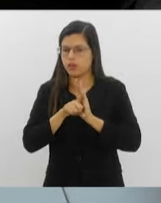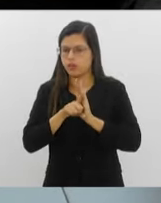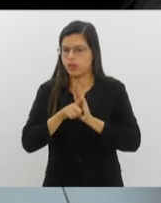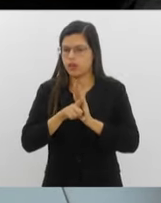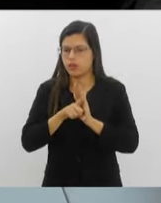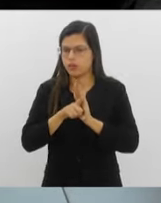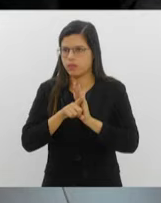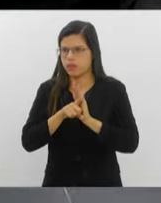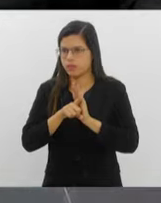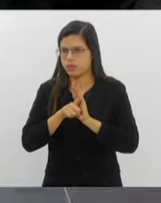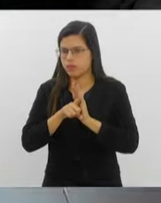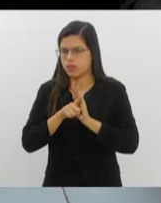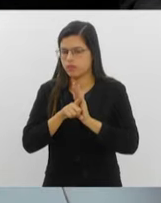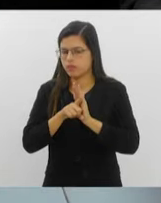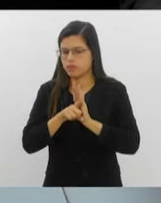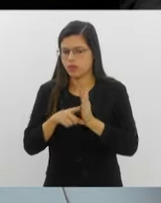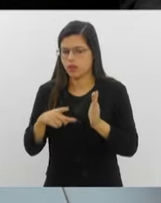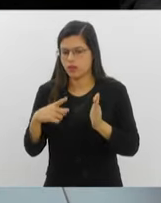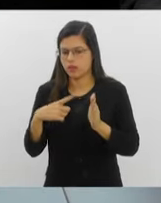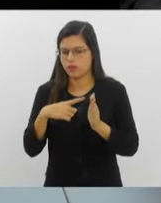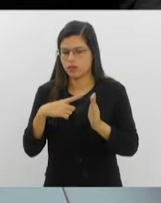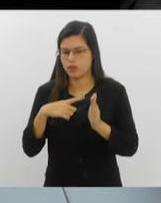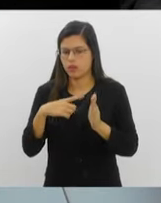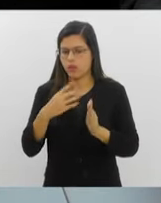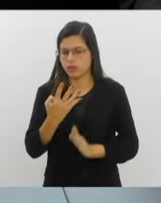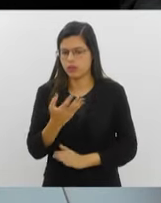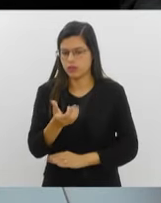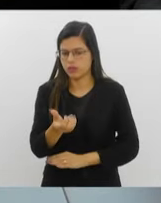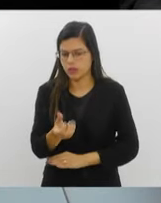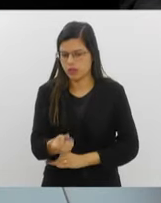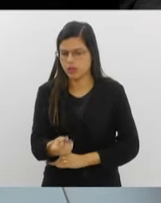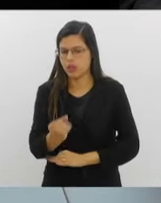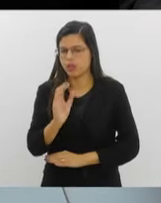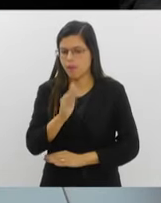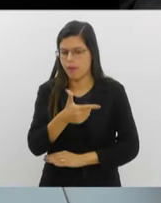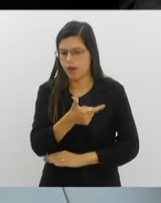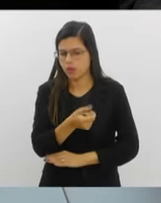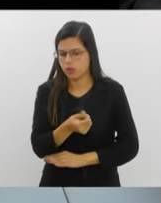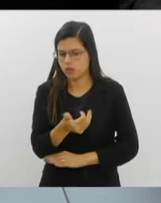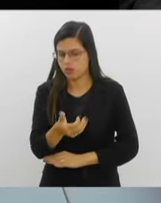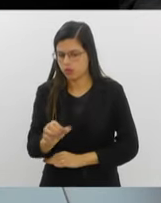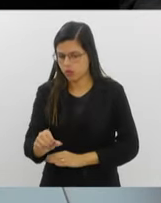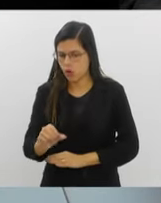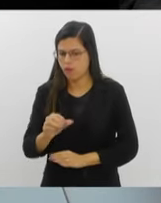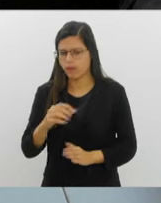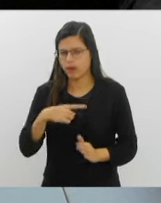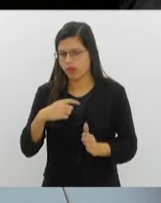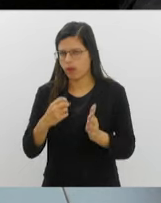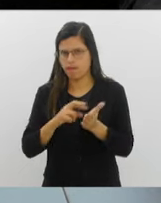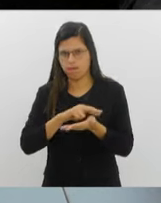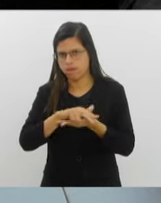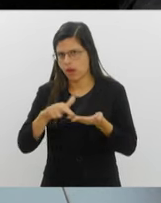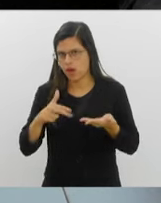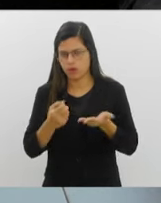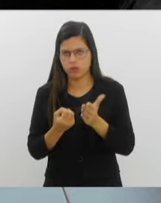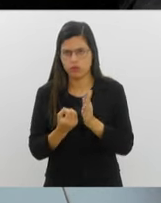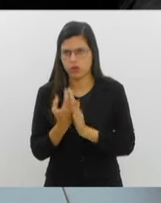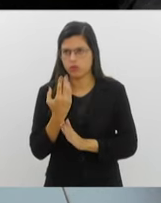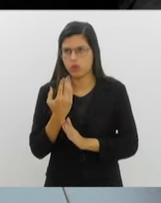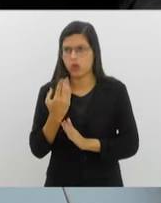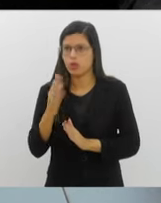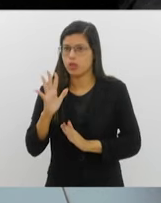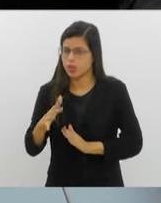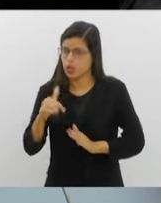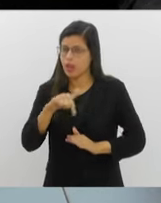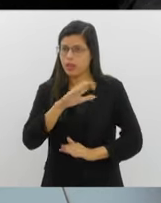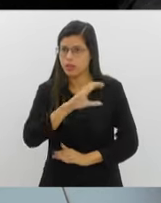que tem aqui diversos autores, já veio aqui à CCJ, que foi baixado em